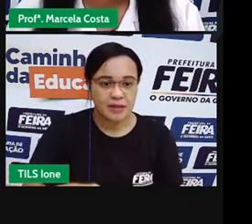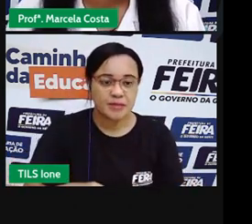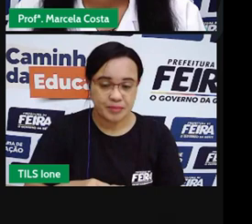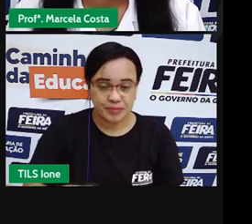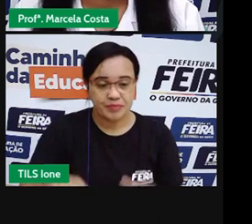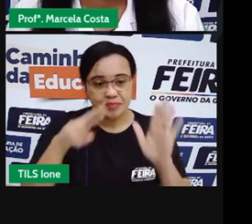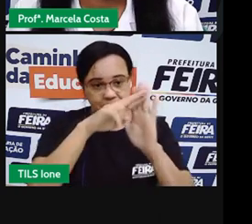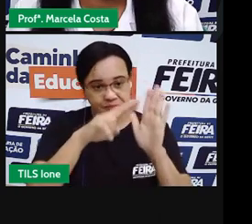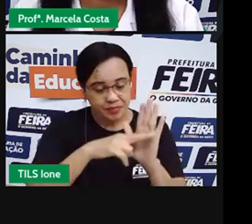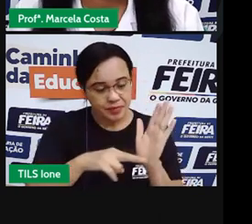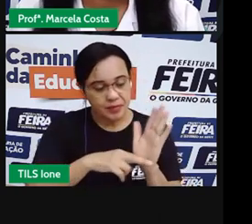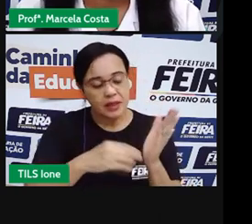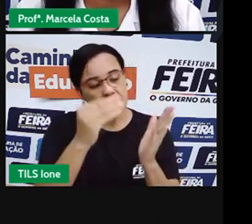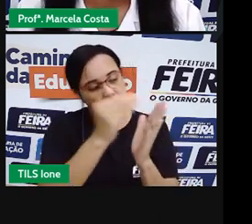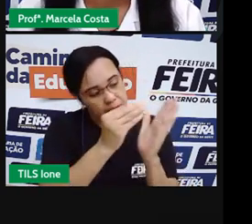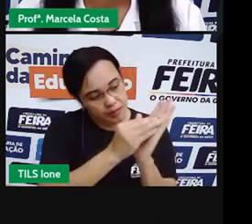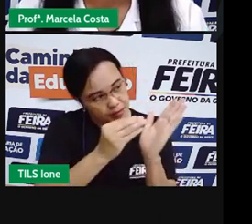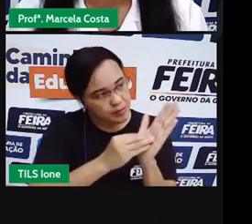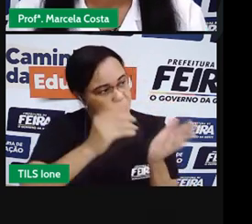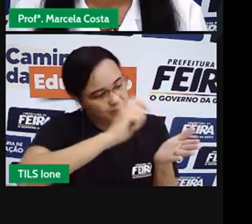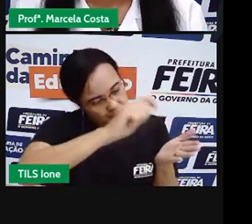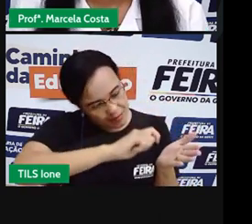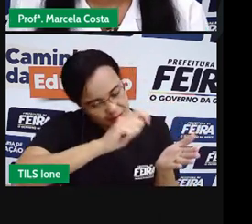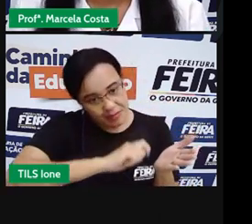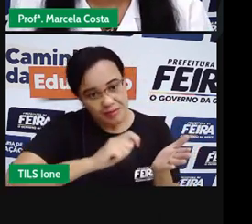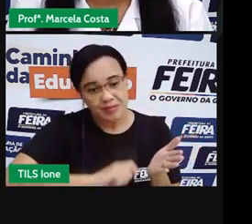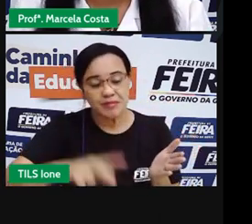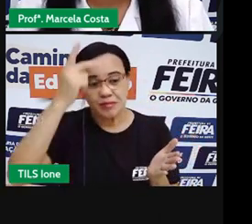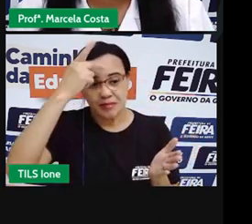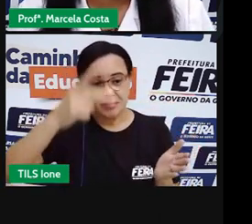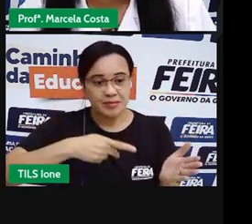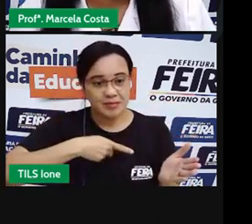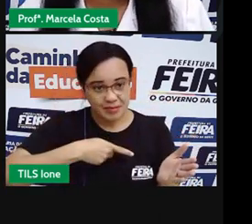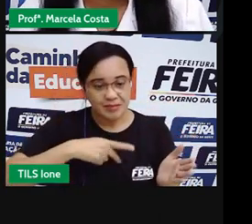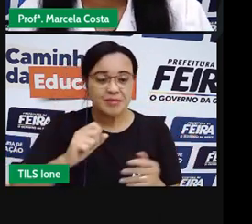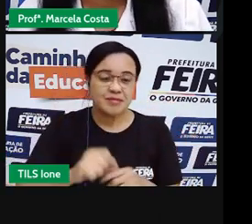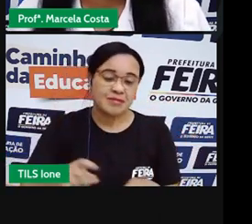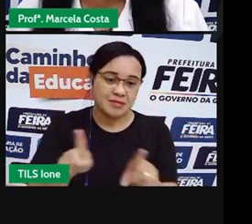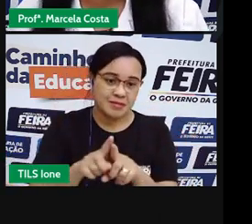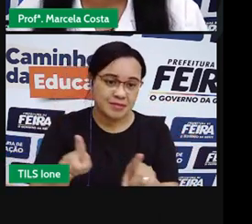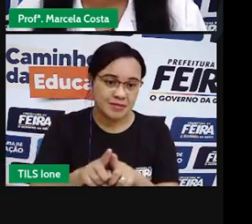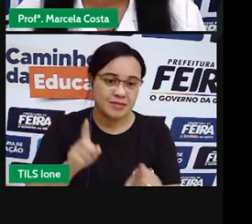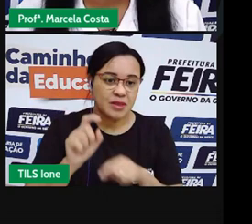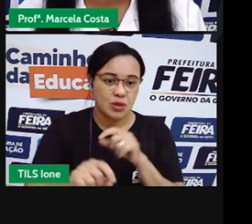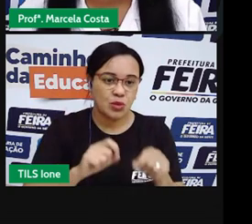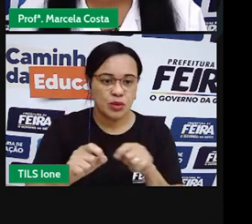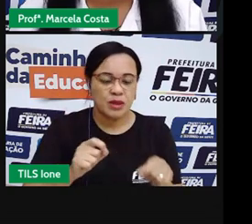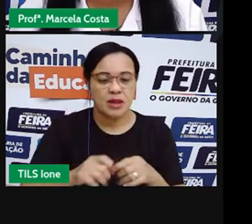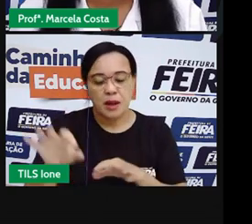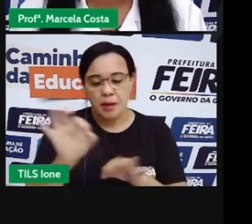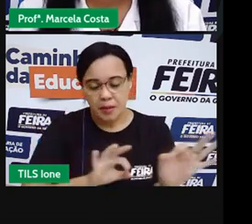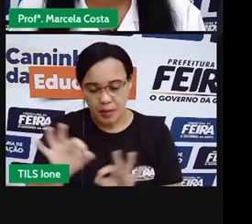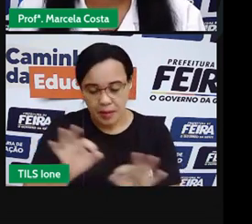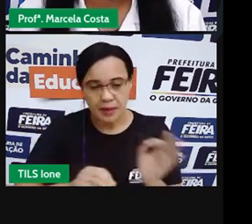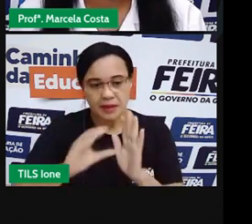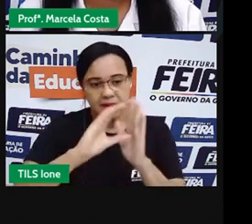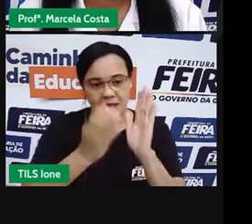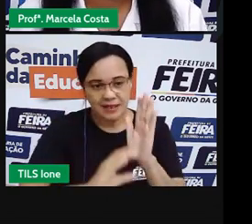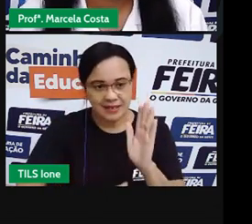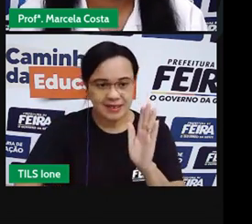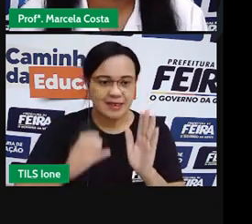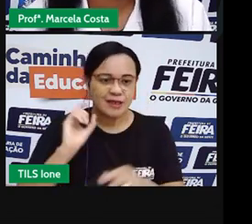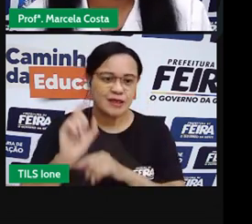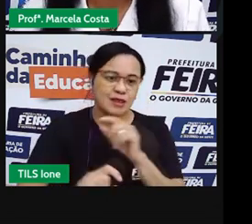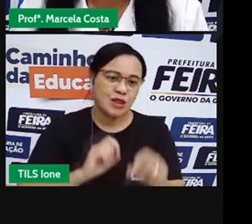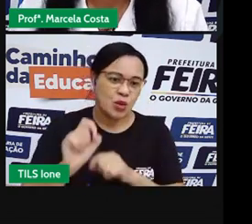registros pessoais. Também espero que você aprenda a comparar as características de diferentes materiais que a